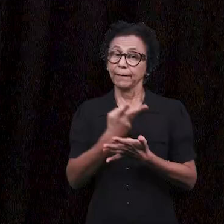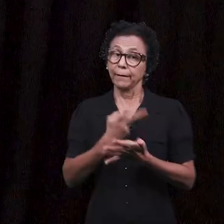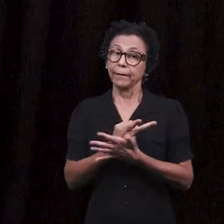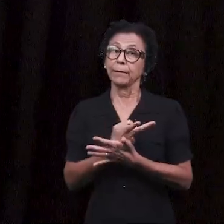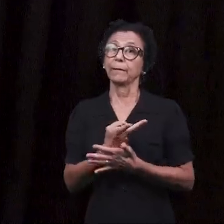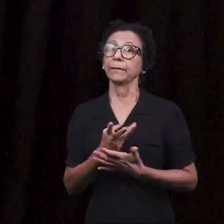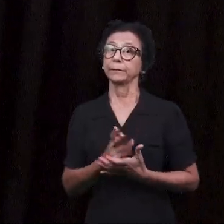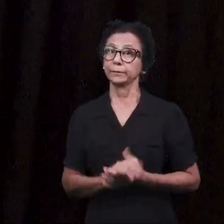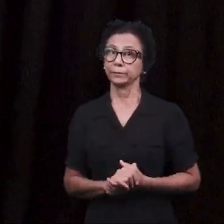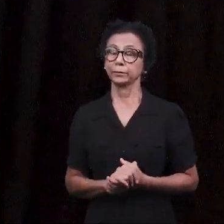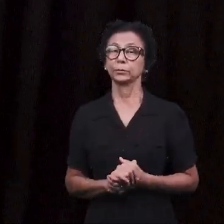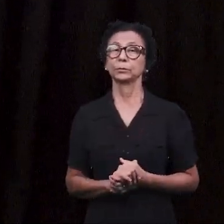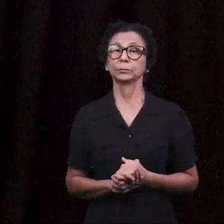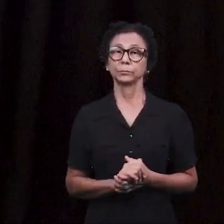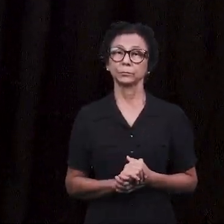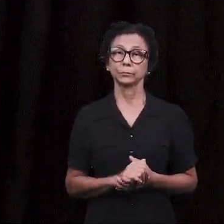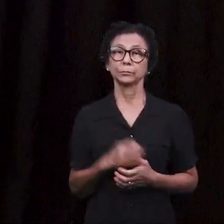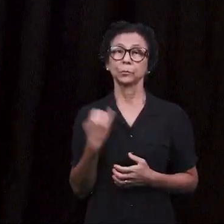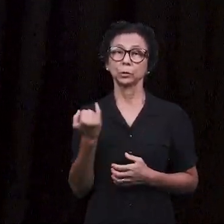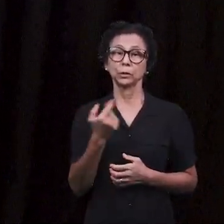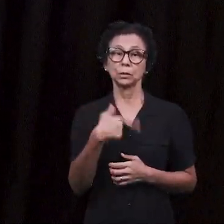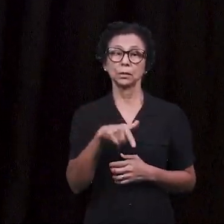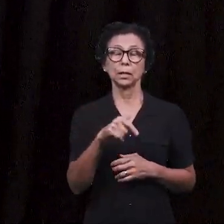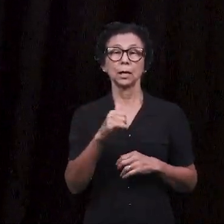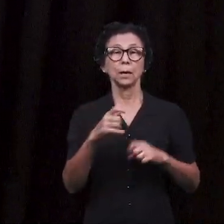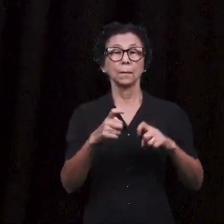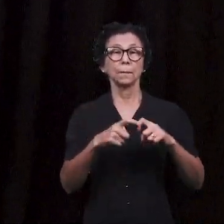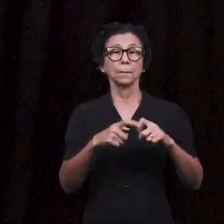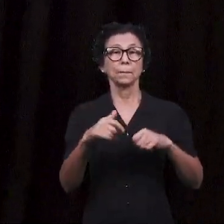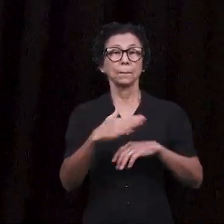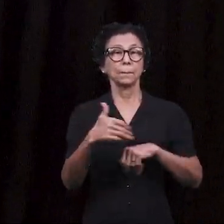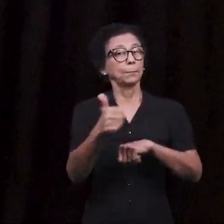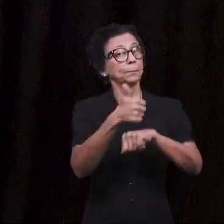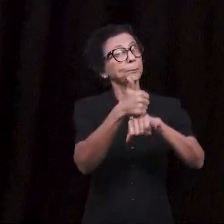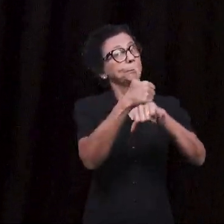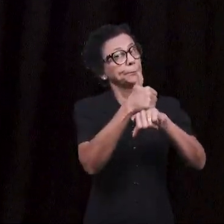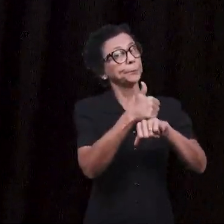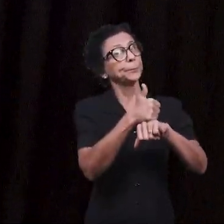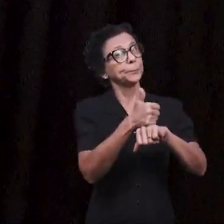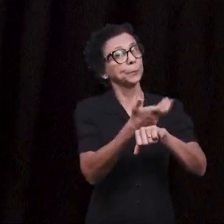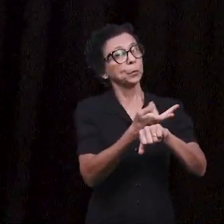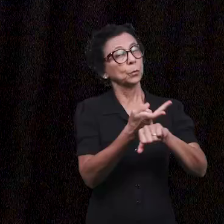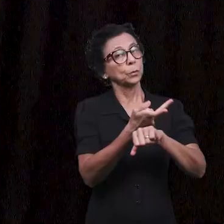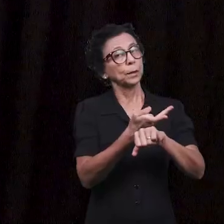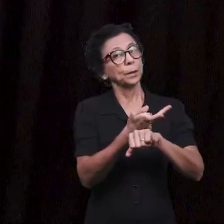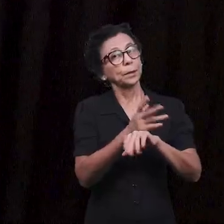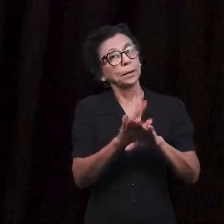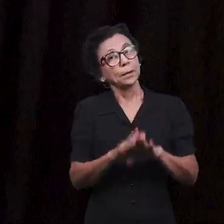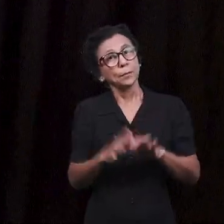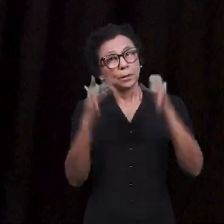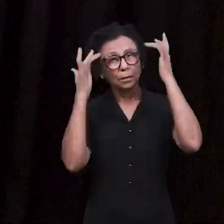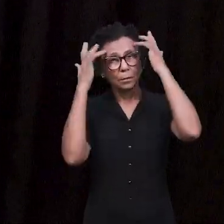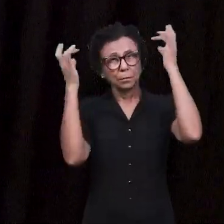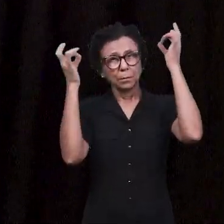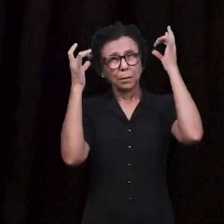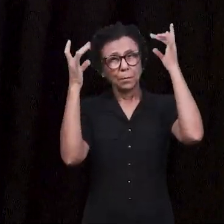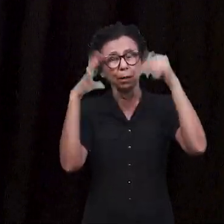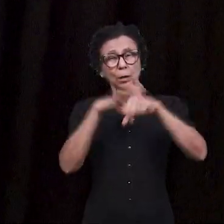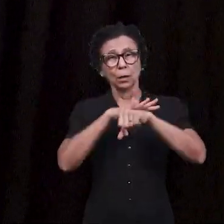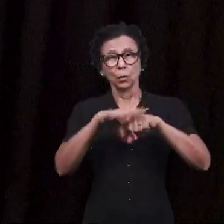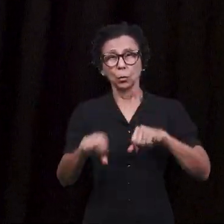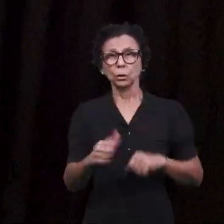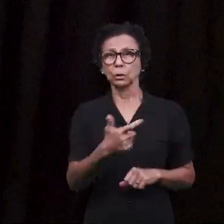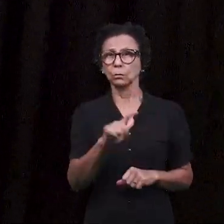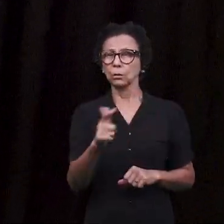procure um acompanhamento, um profissional, porque enxaqueca, infelizmente, não tem cura, mas existe